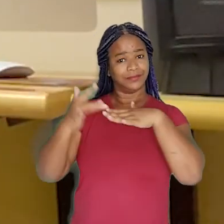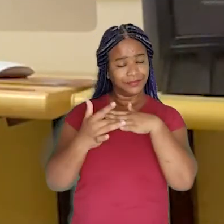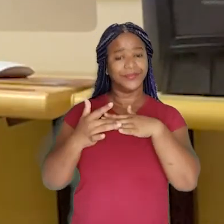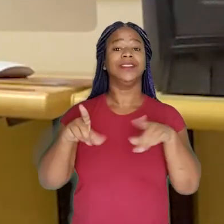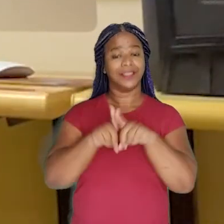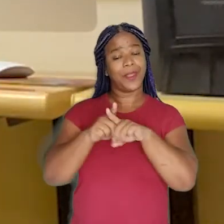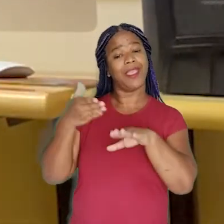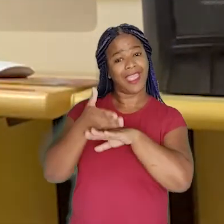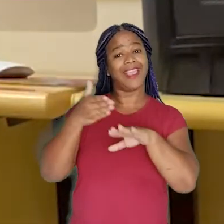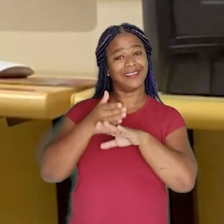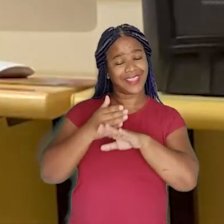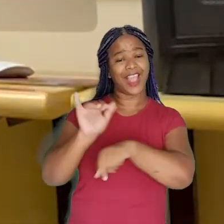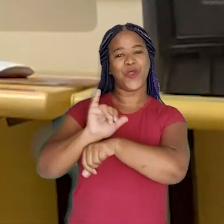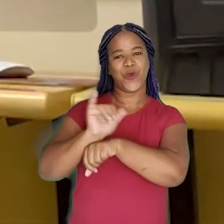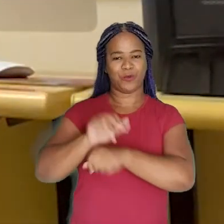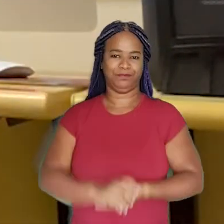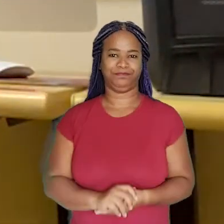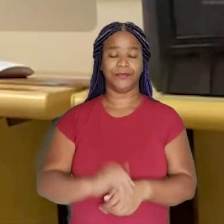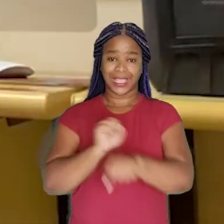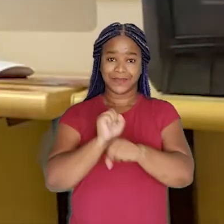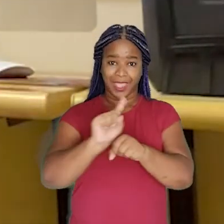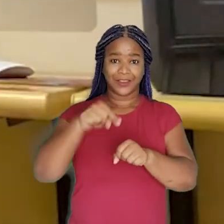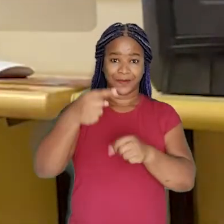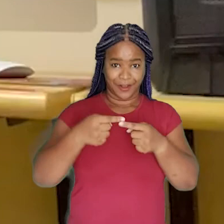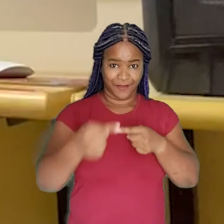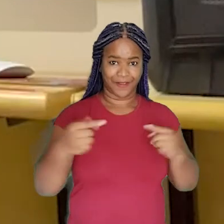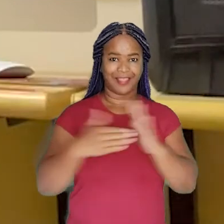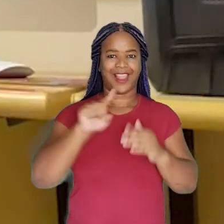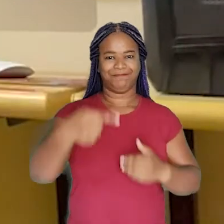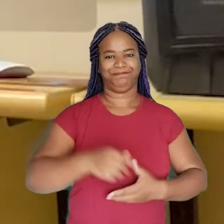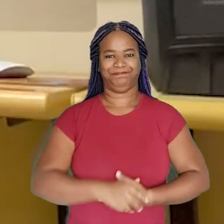sociais e acessar o nosso canal do YouTube. Te espero semana que vem. Até lá!